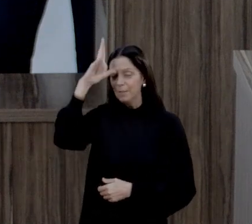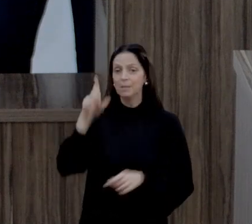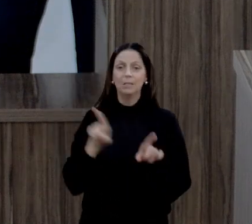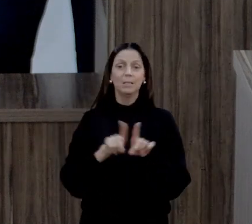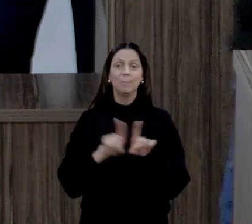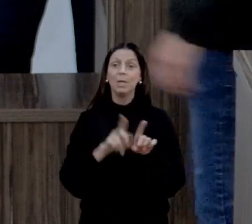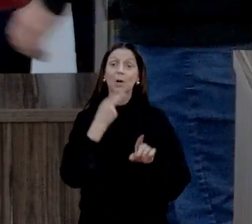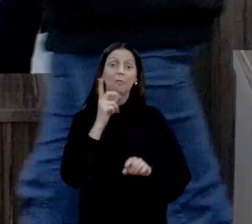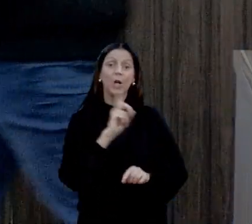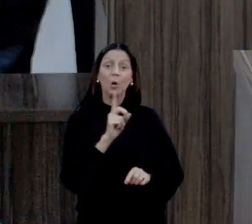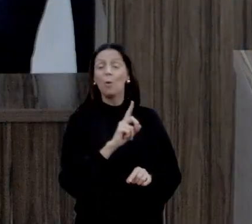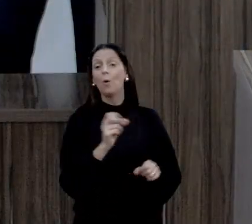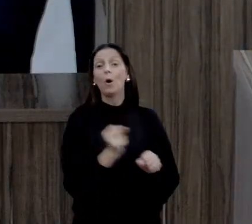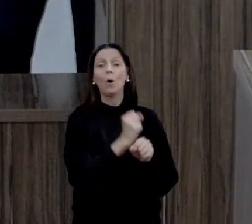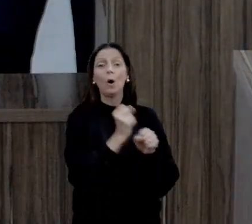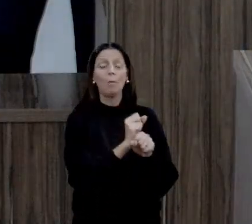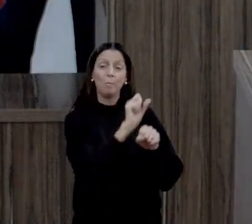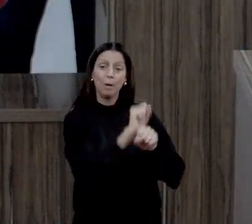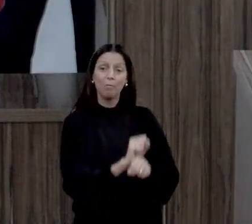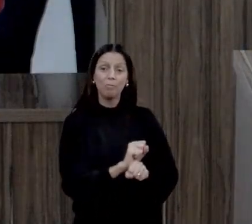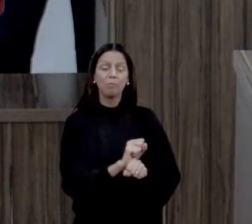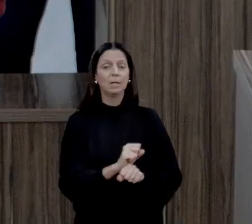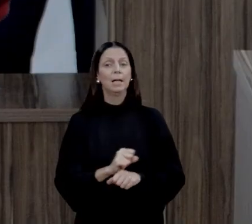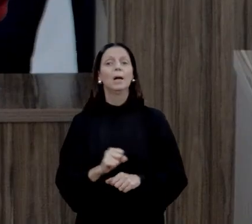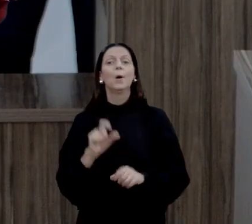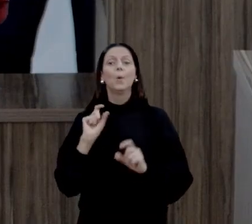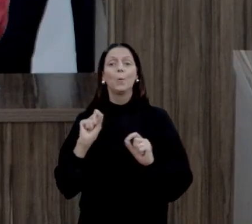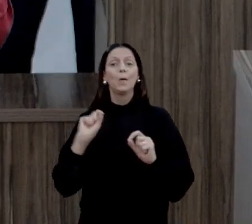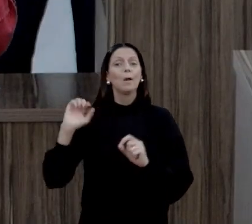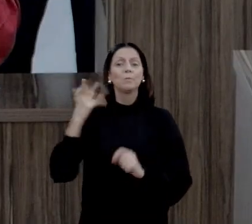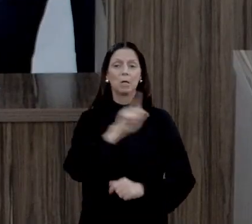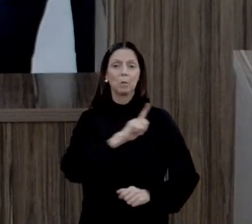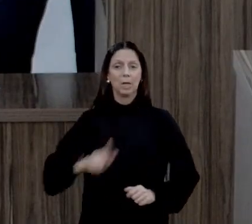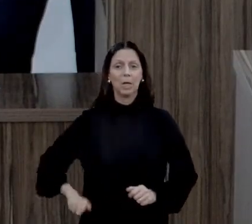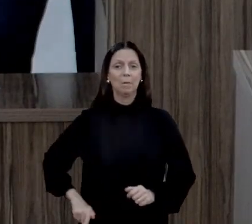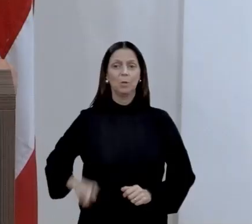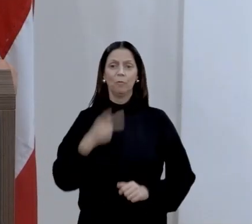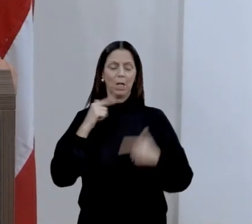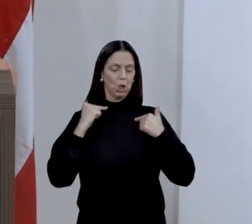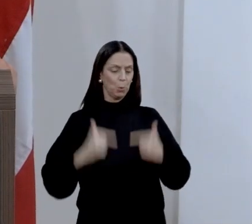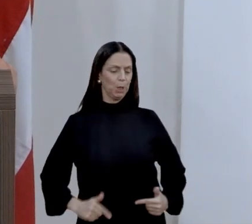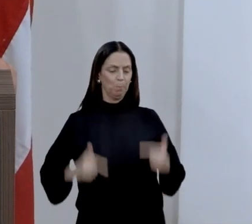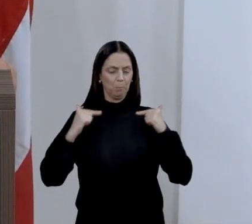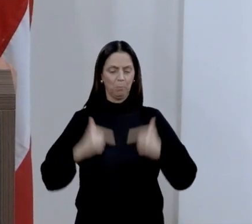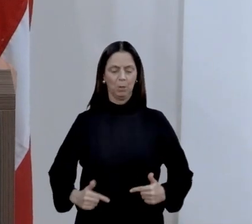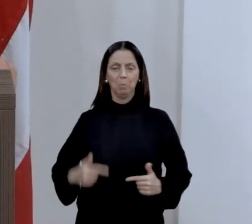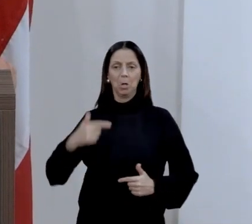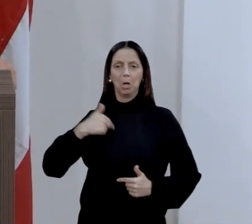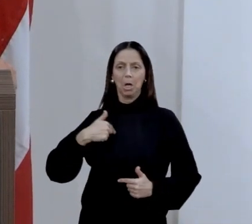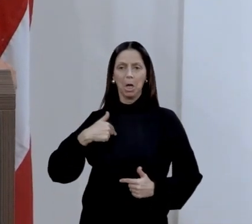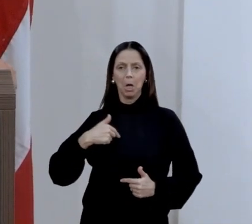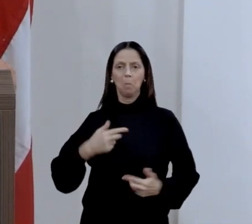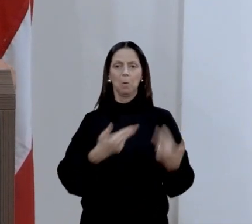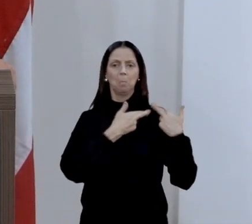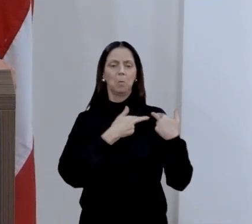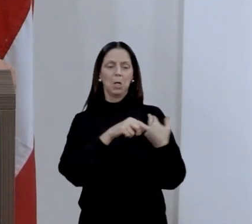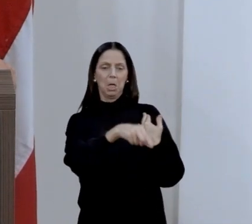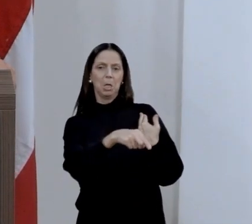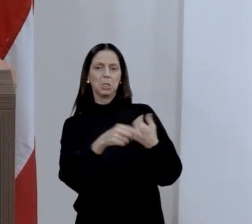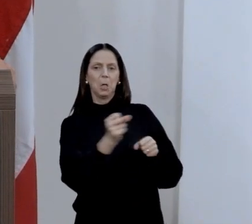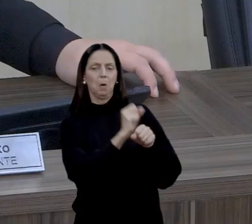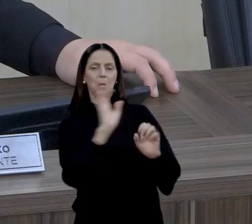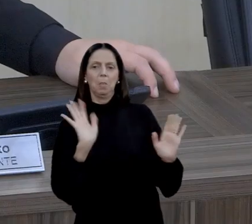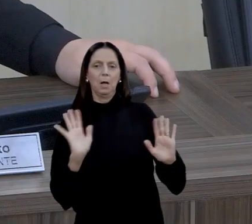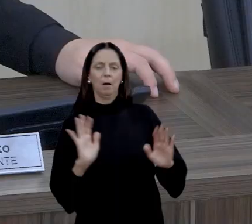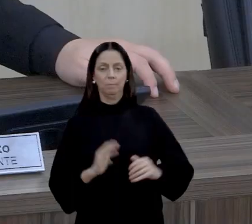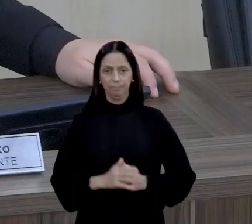diz, isso não é compromisso meu. Não, é governador de compromisso com quem, então? Obrigado. Obrigado, vereador Adriano. Presidente, mais 2 minutos para